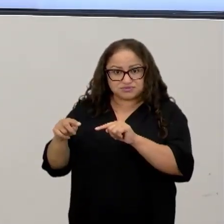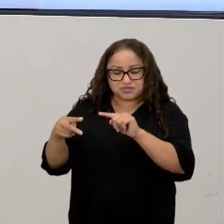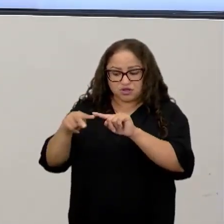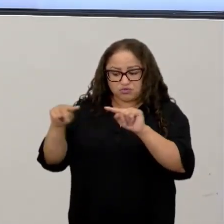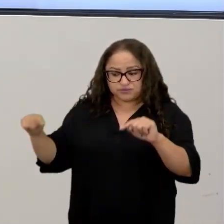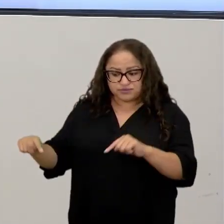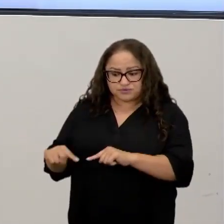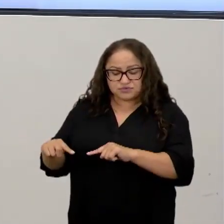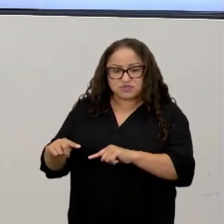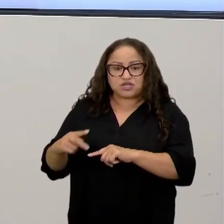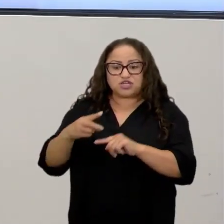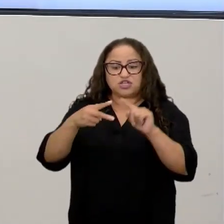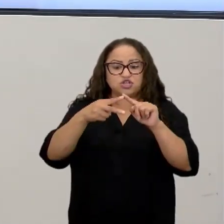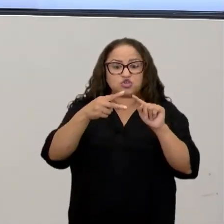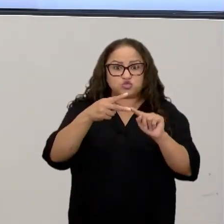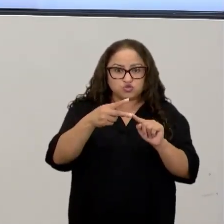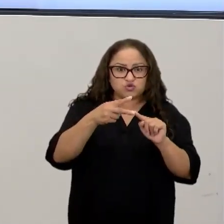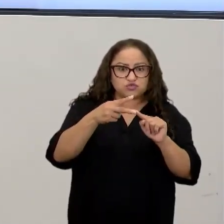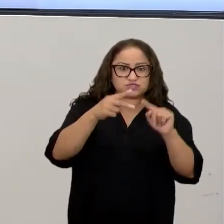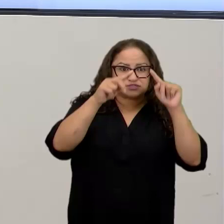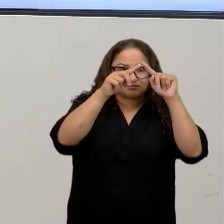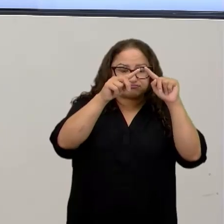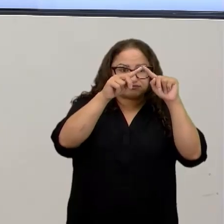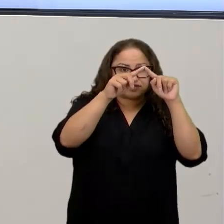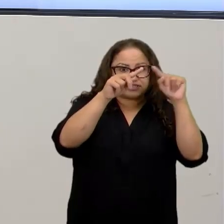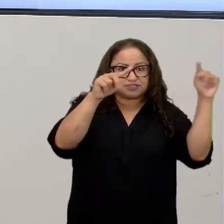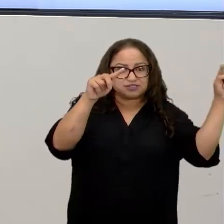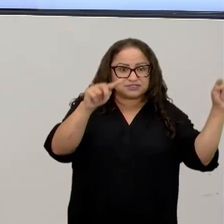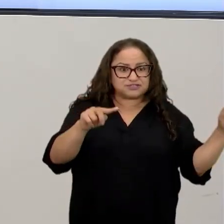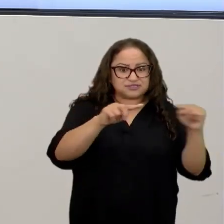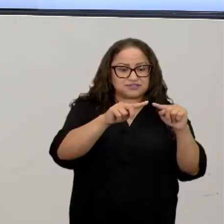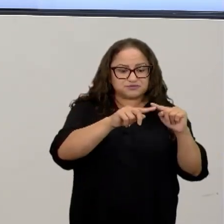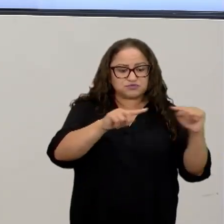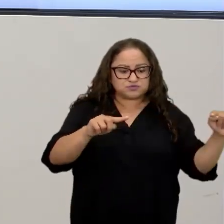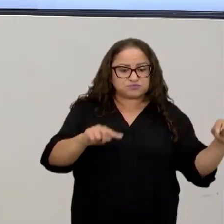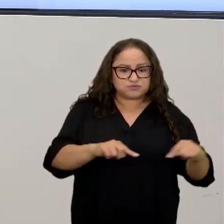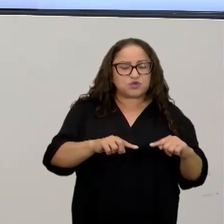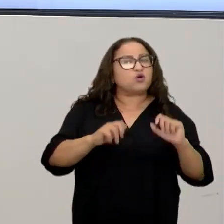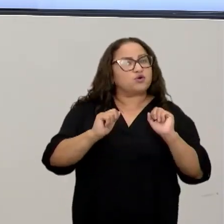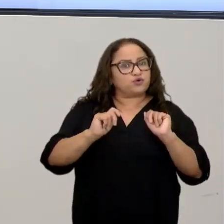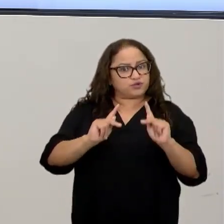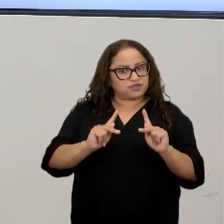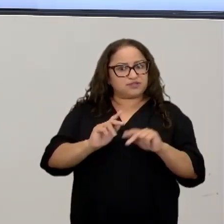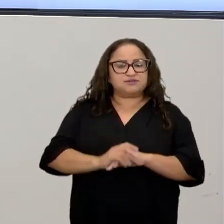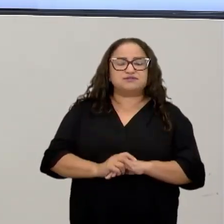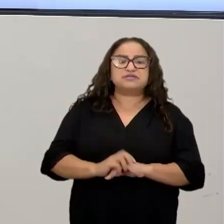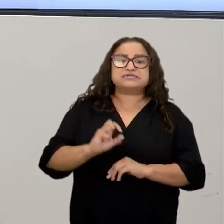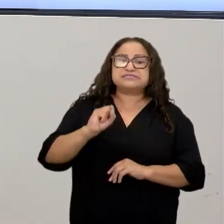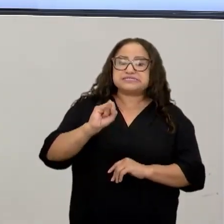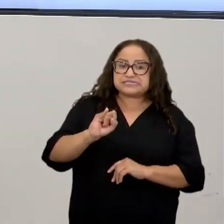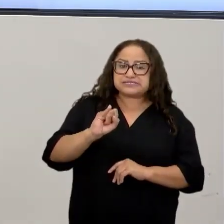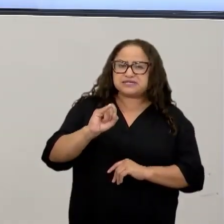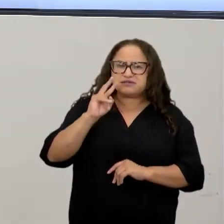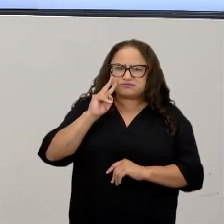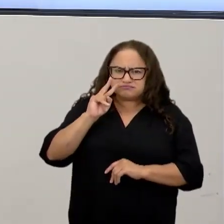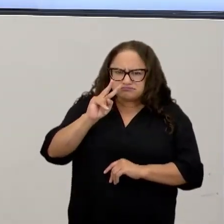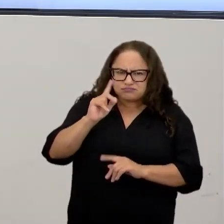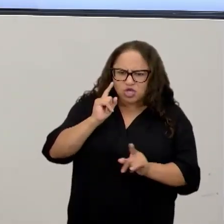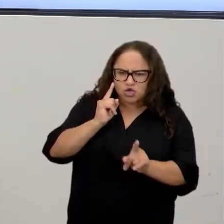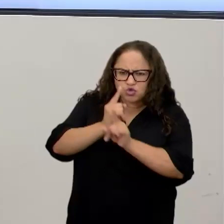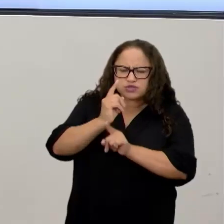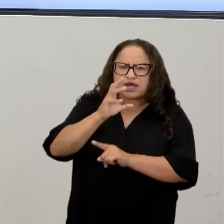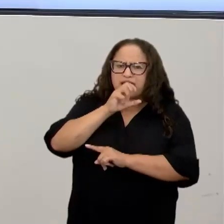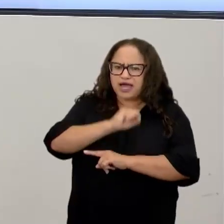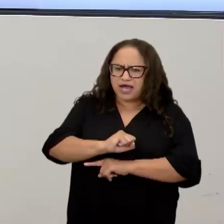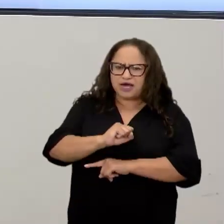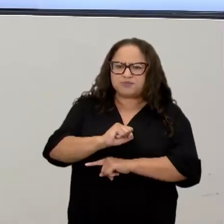né e dois retângulos que são as figuras do Meio os números do mês tá certo se a gente enxergar isso